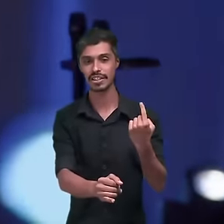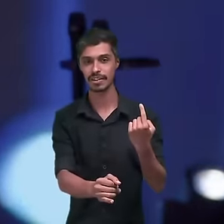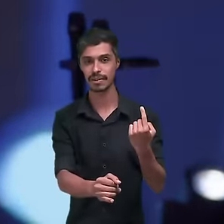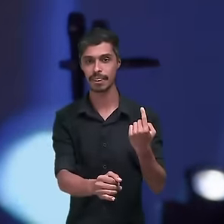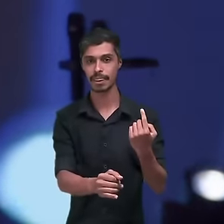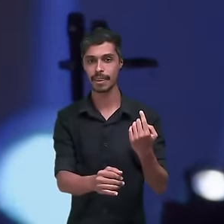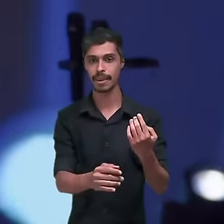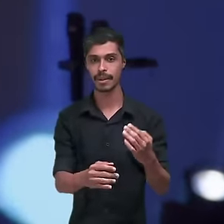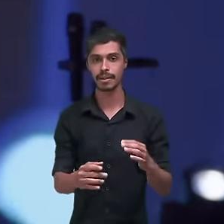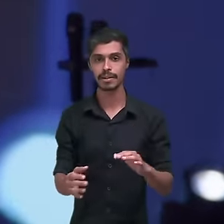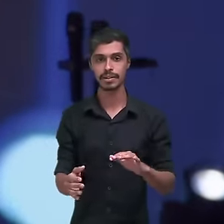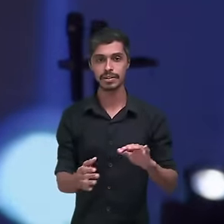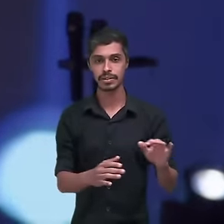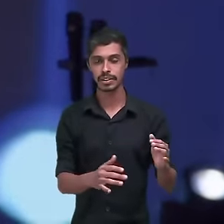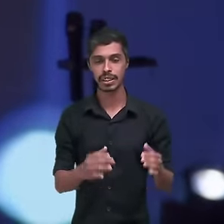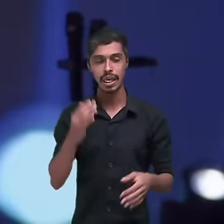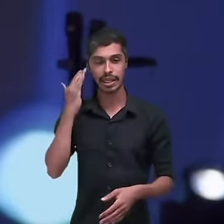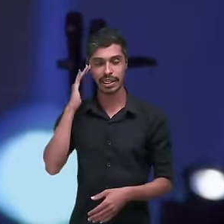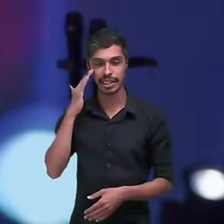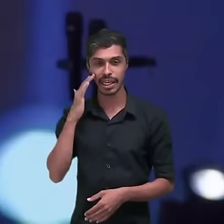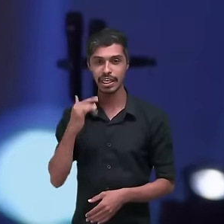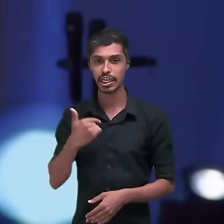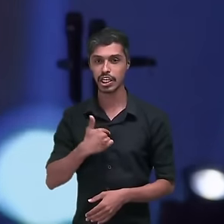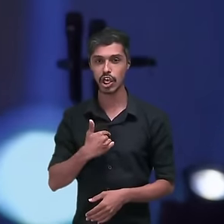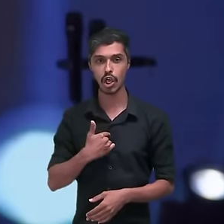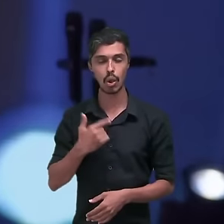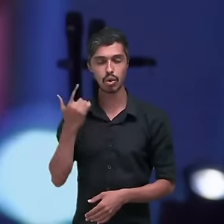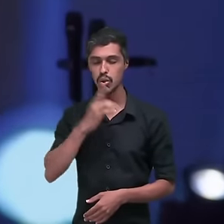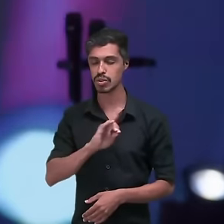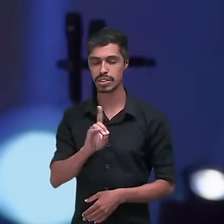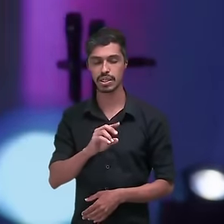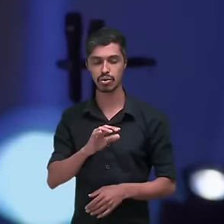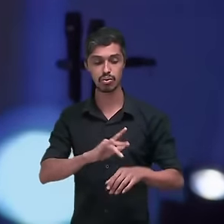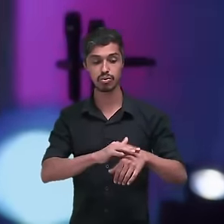Entender que eu não consigo, mas Ele consegue.